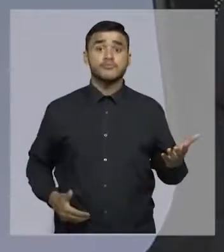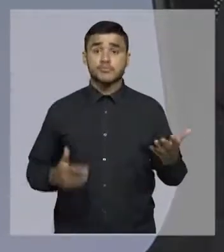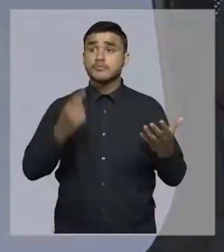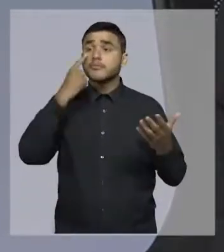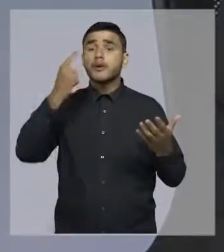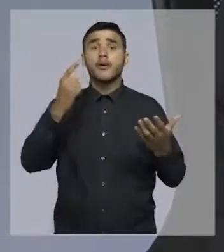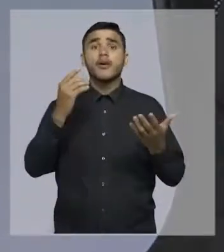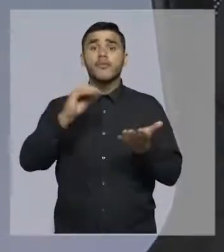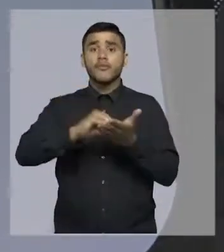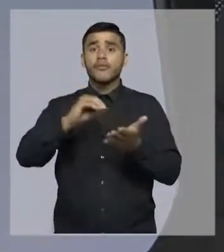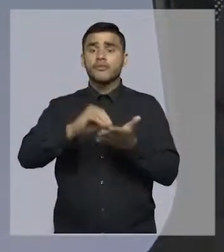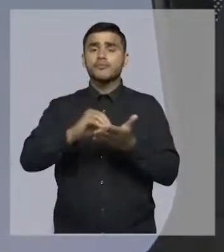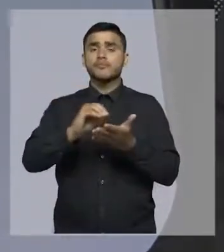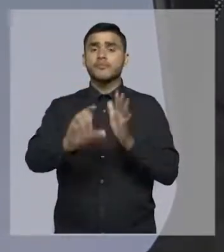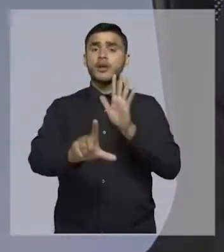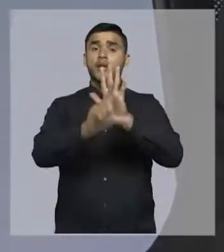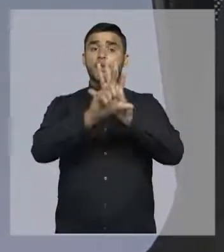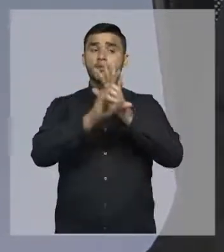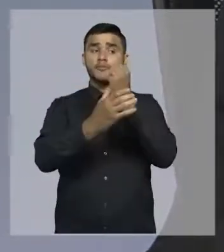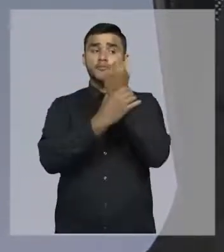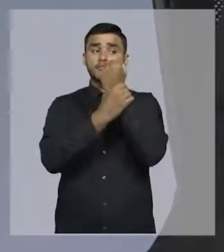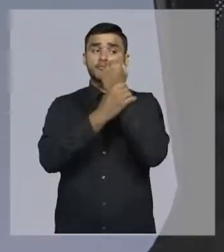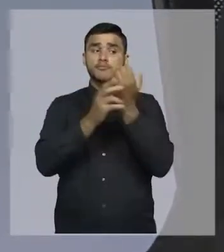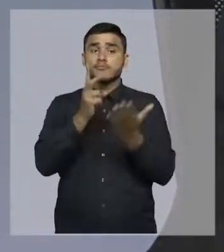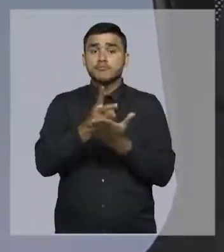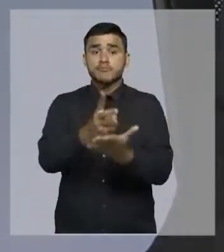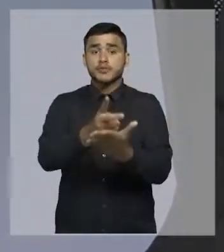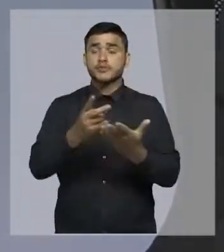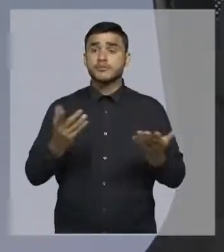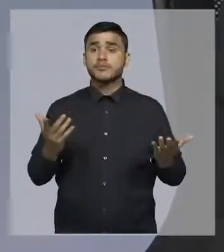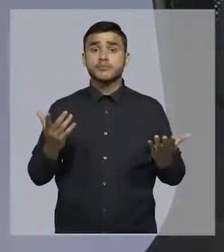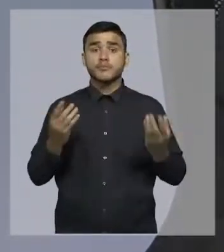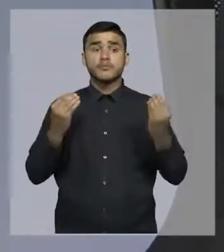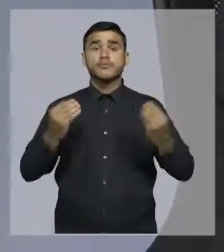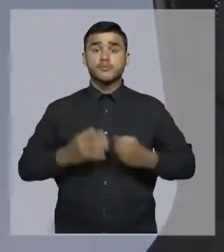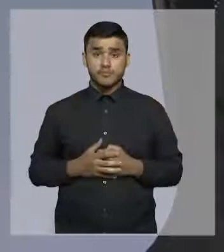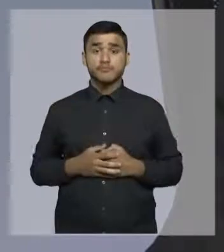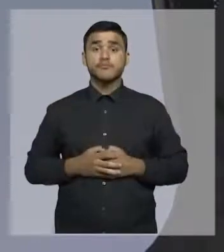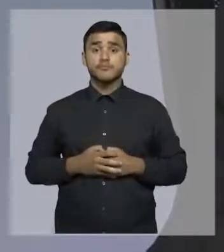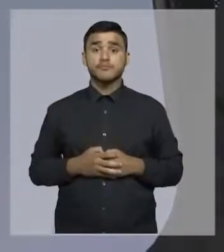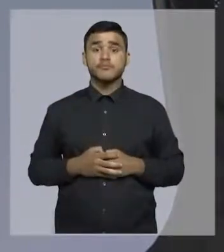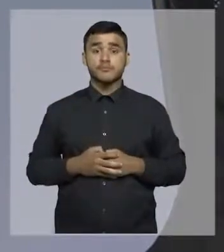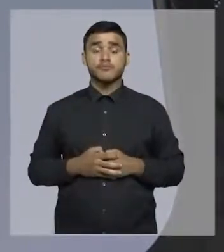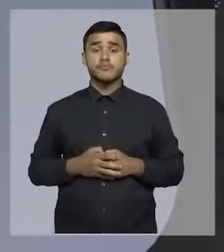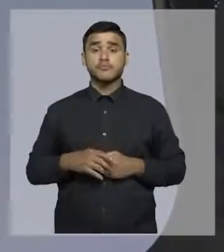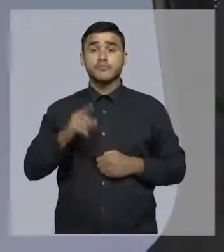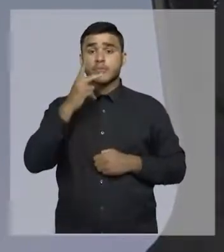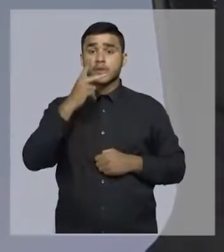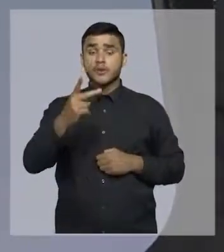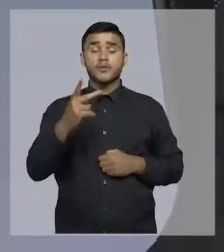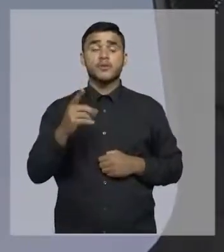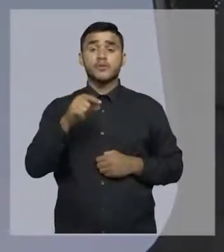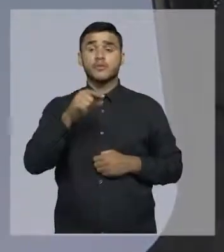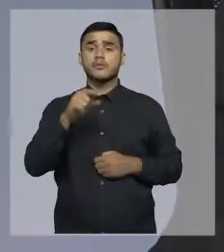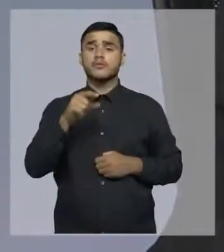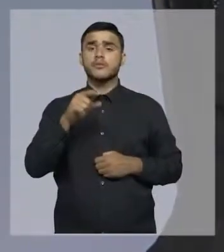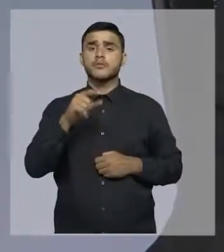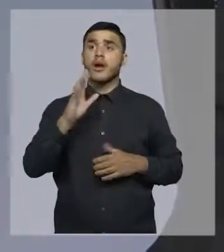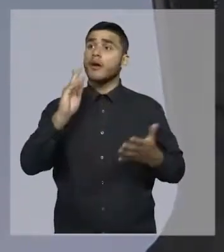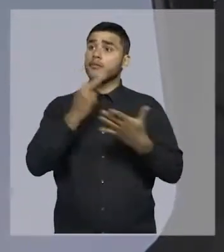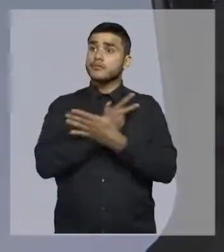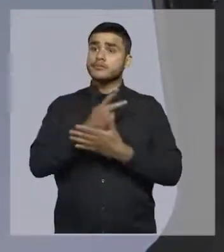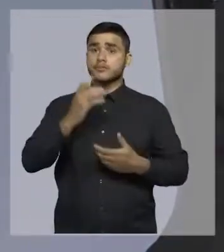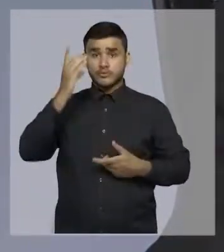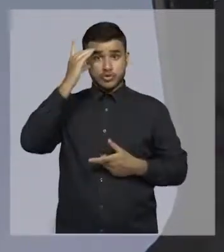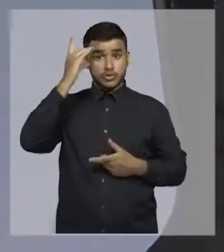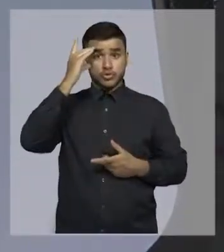governo, legitimidade. Aliás, desde o começo. Ele assumiu depois de um golpe, não